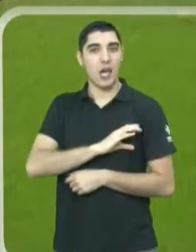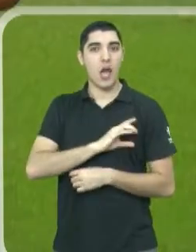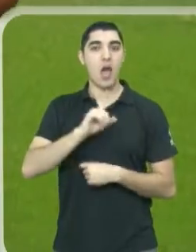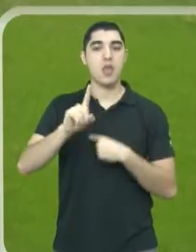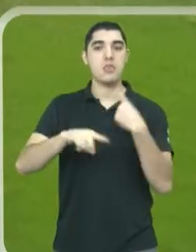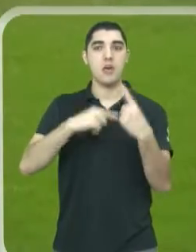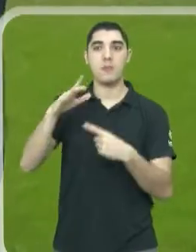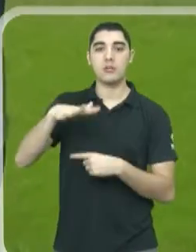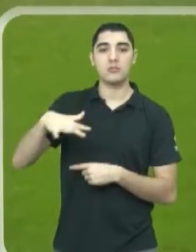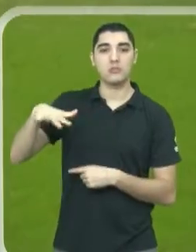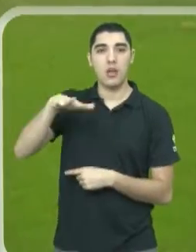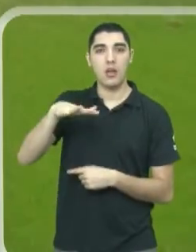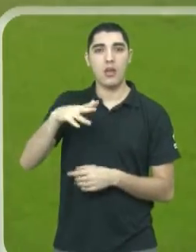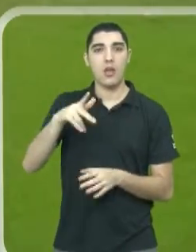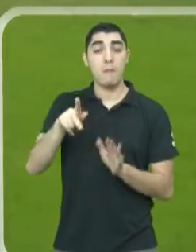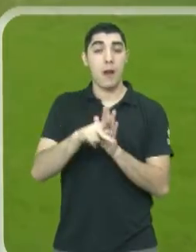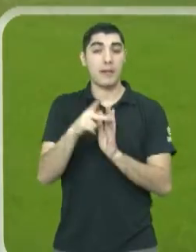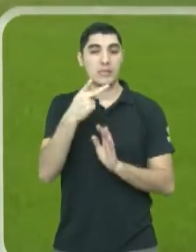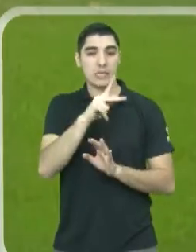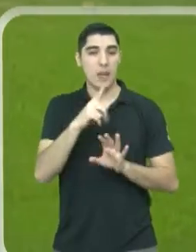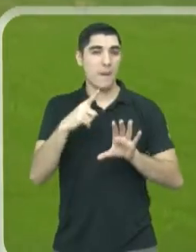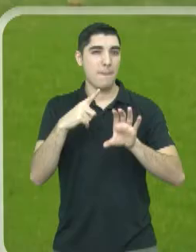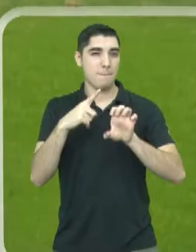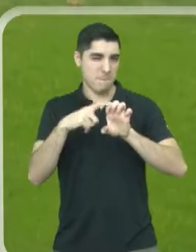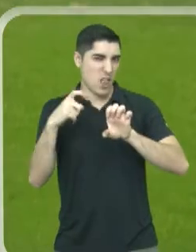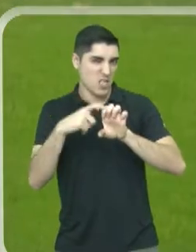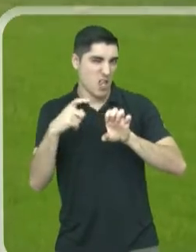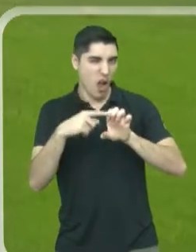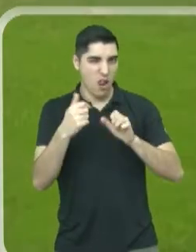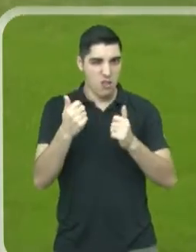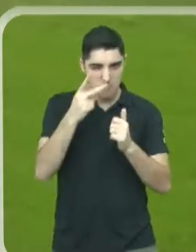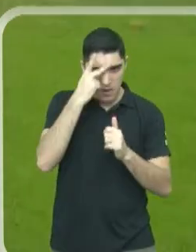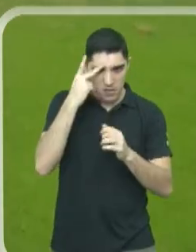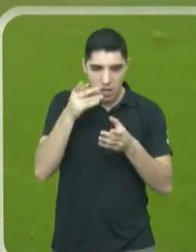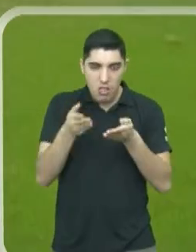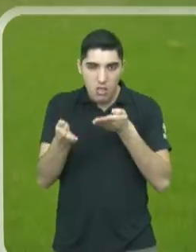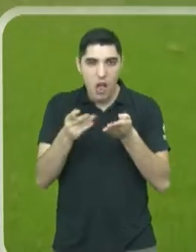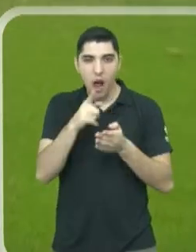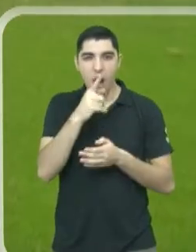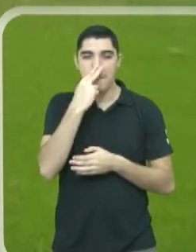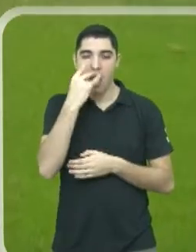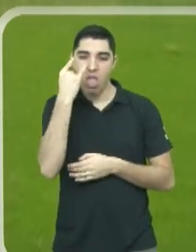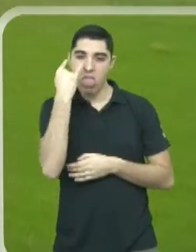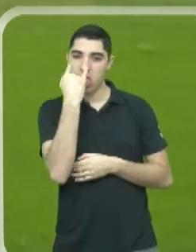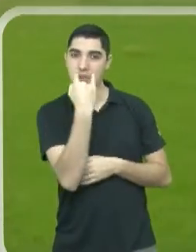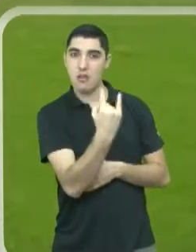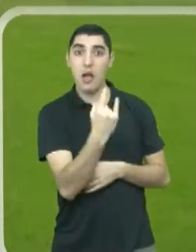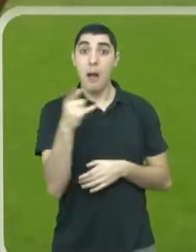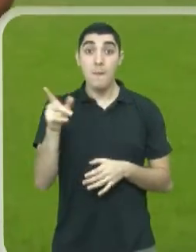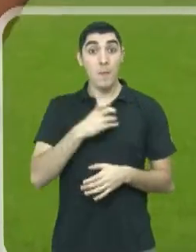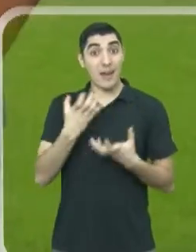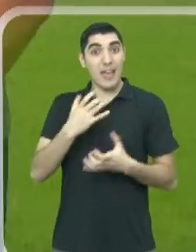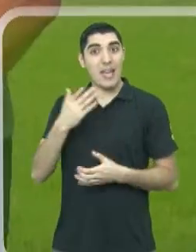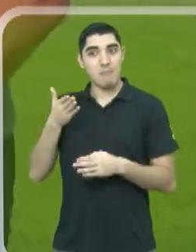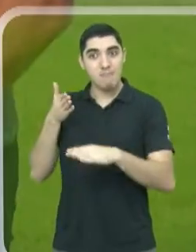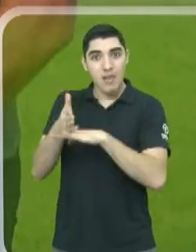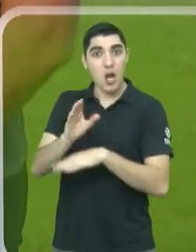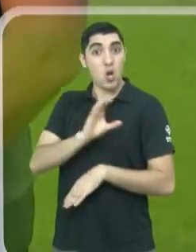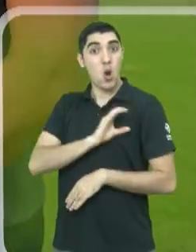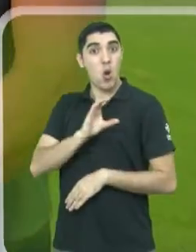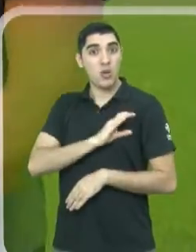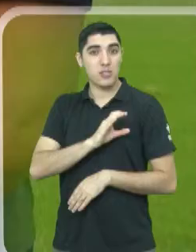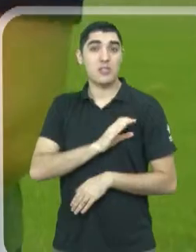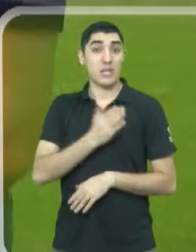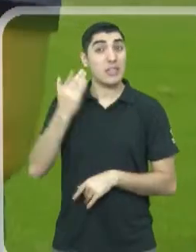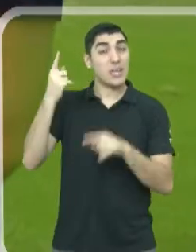ganância do empresário acabou tirando o seu sonho de jogar num grande clube que era o Corinthians naquele momento, em que pede o Corinthians não estar numa boa